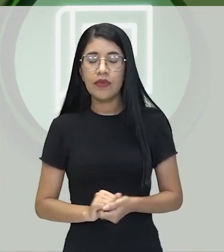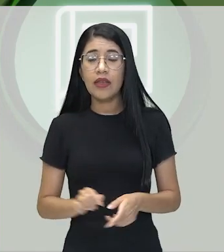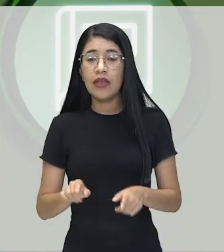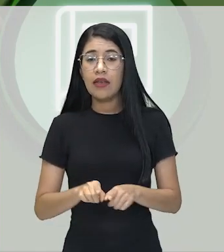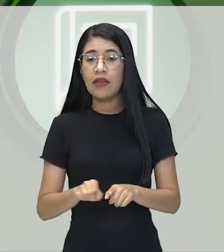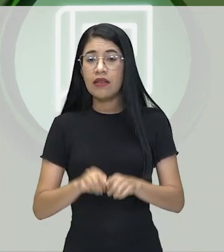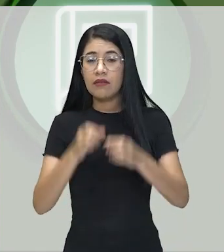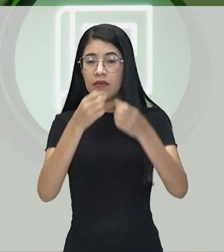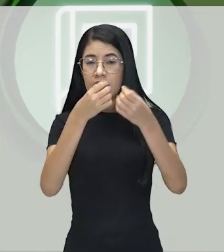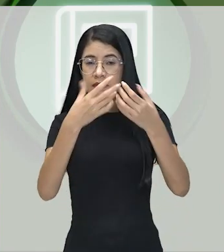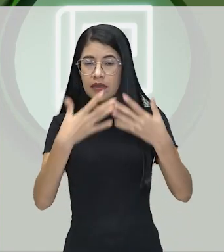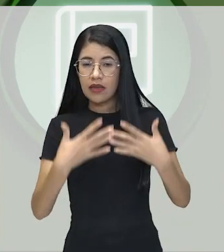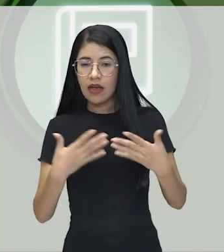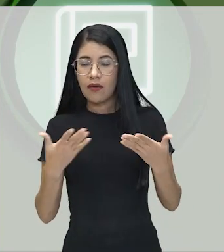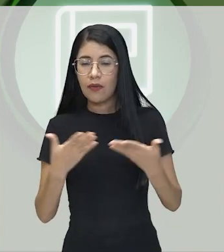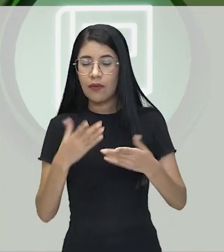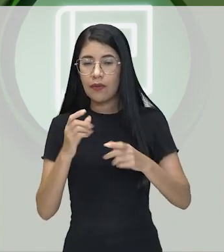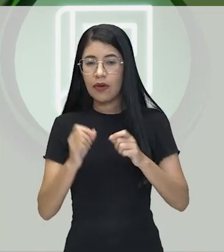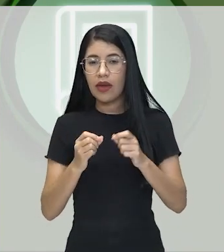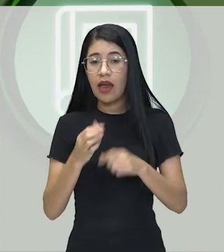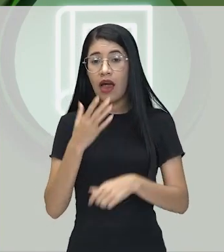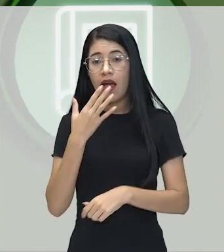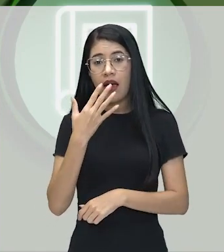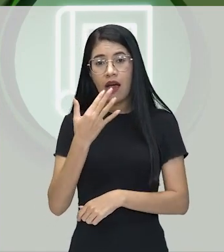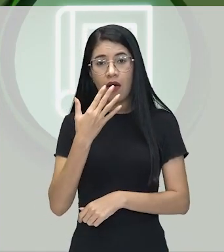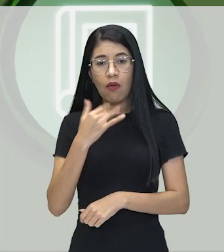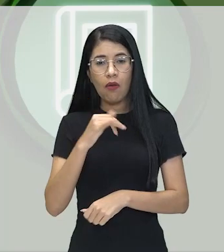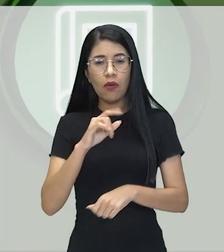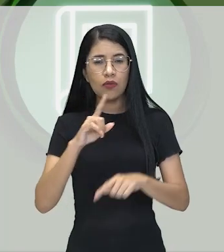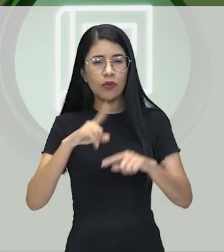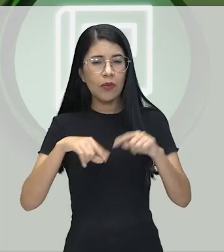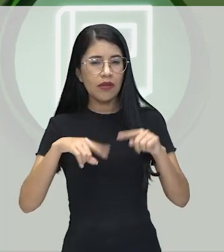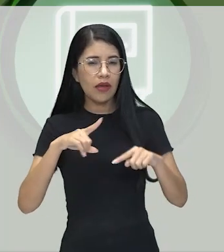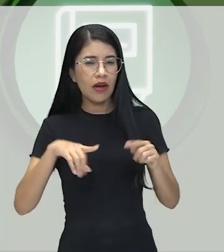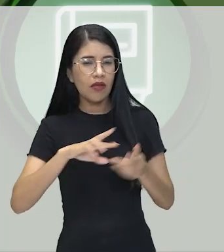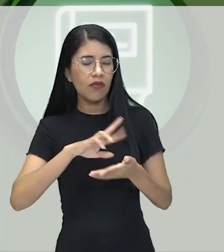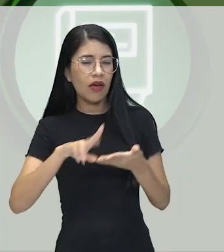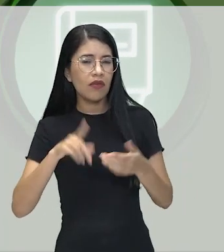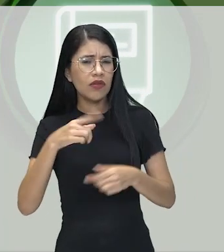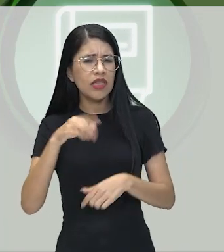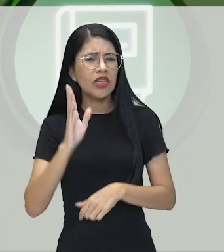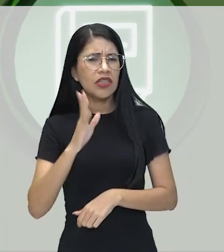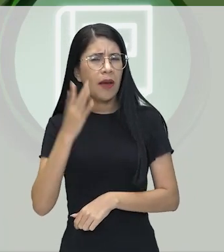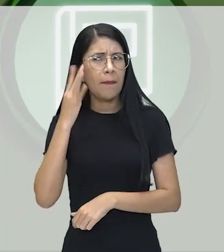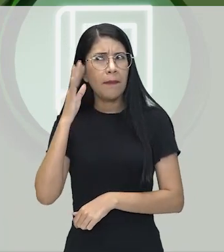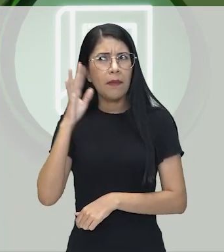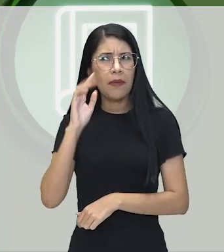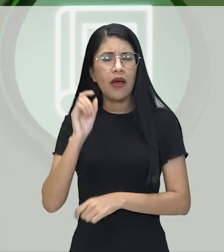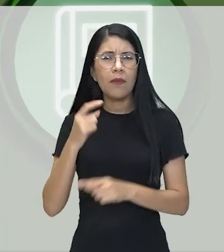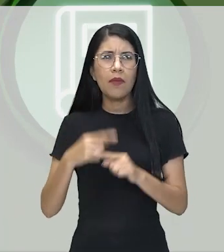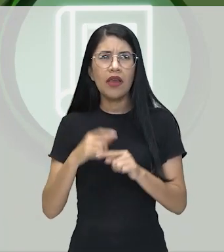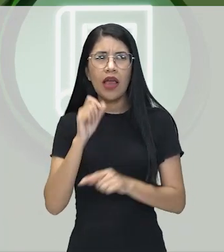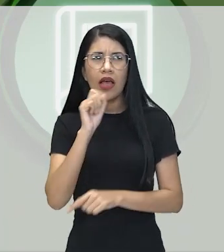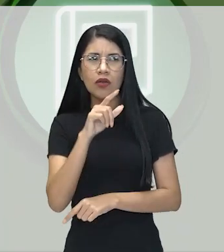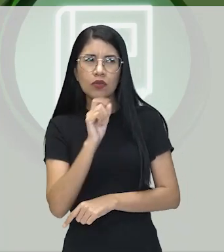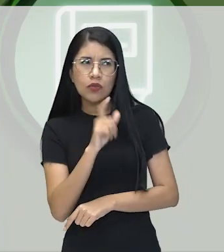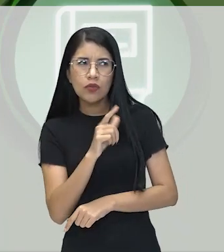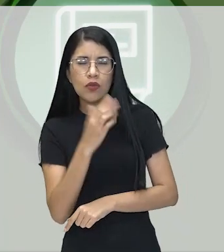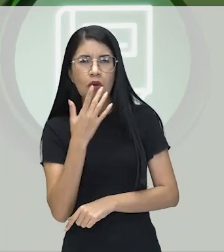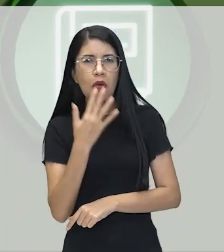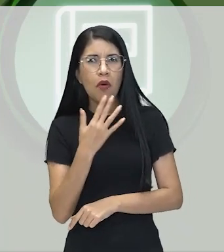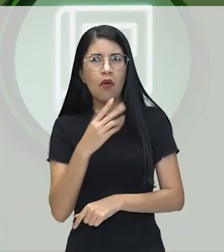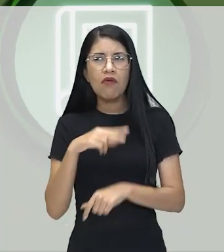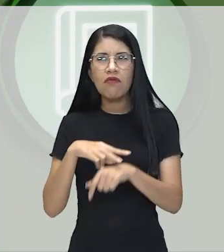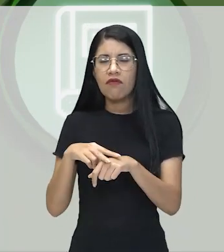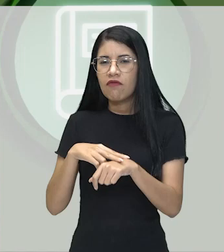com vocês sobre a cor dos objetos. Vocês já pararam para pensar por que o azul é azul? Por que o verde é